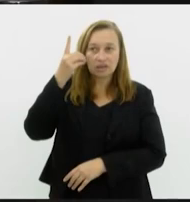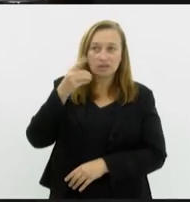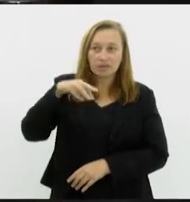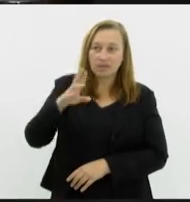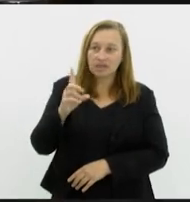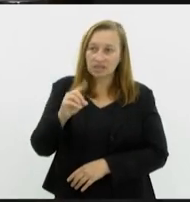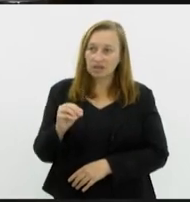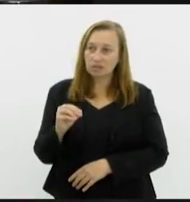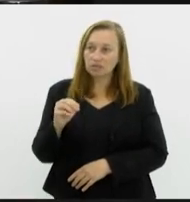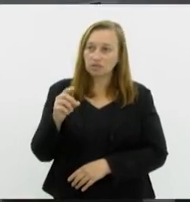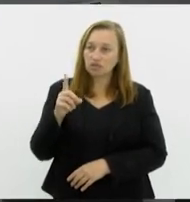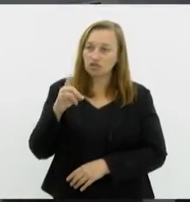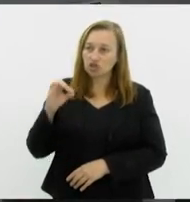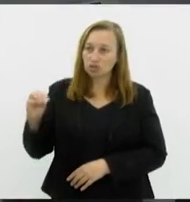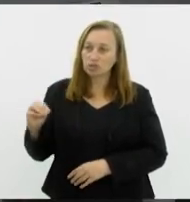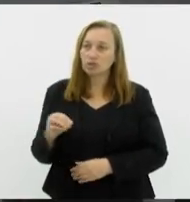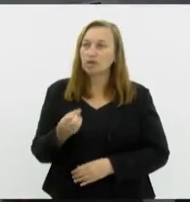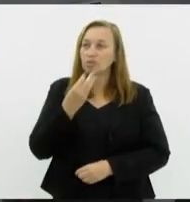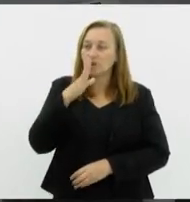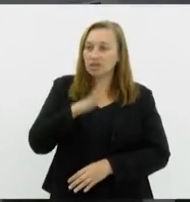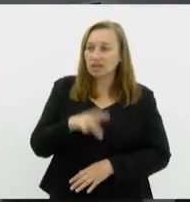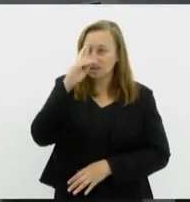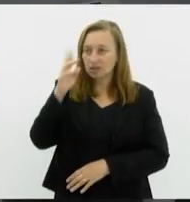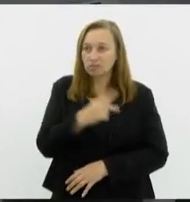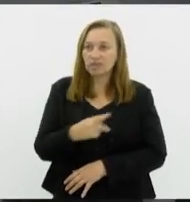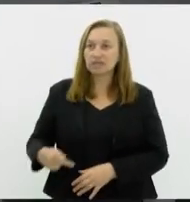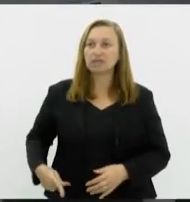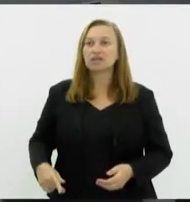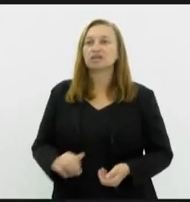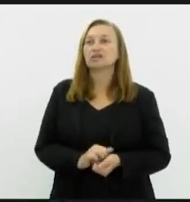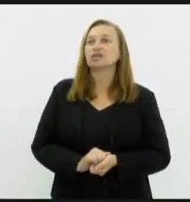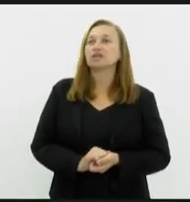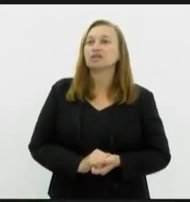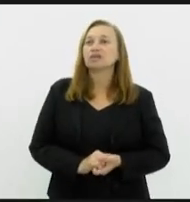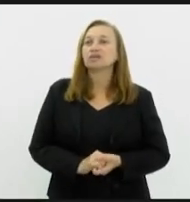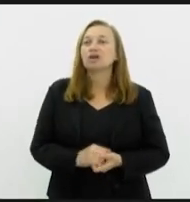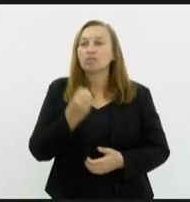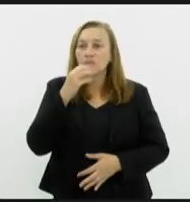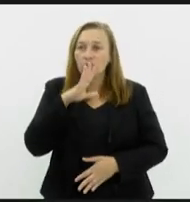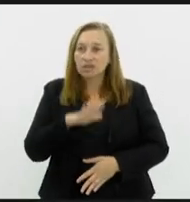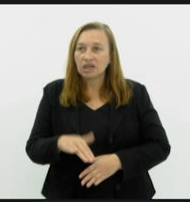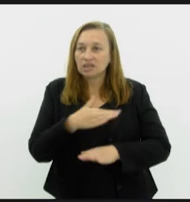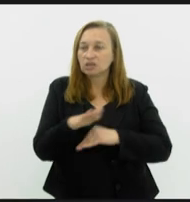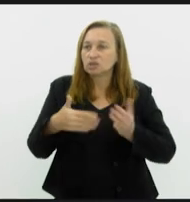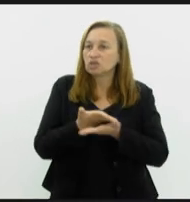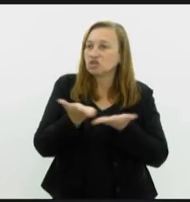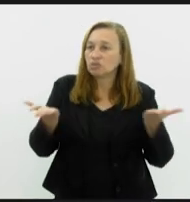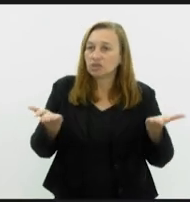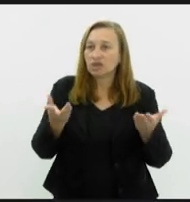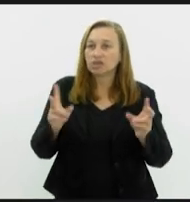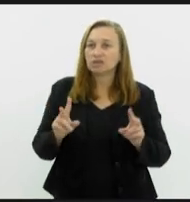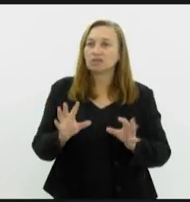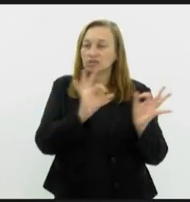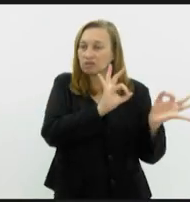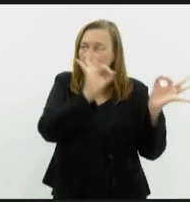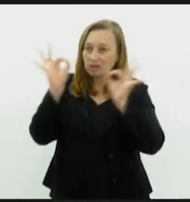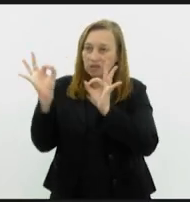Dino. Boa tarde, senhora presidente. Boa tarde a todos os deputados que nos assistem.